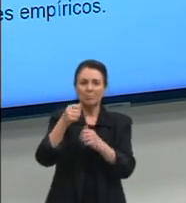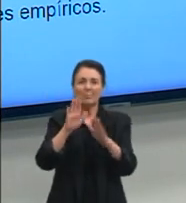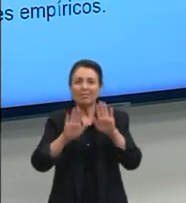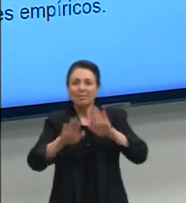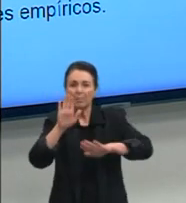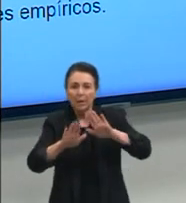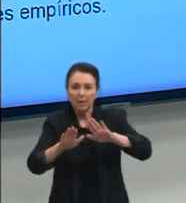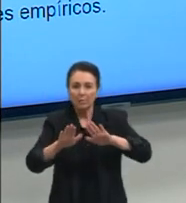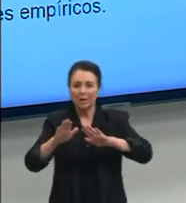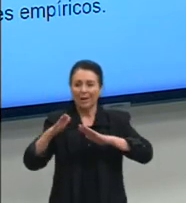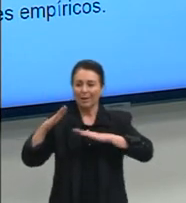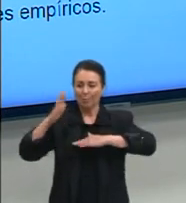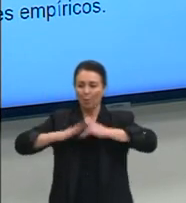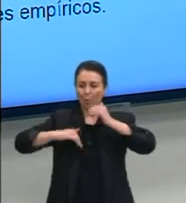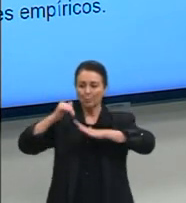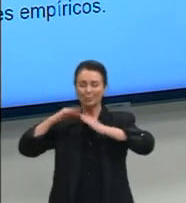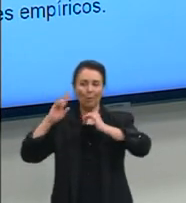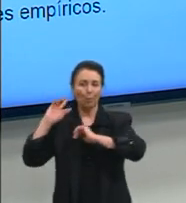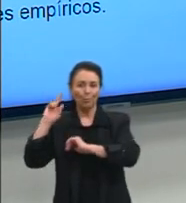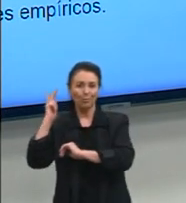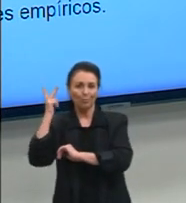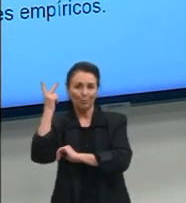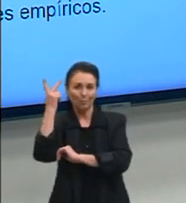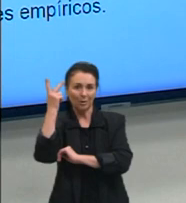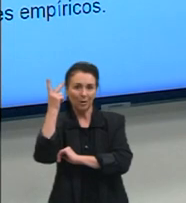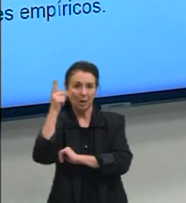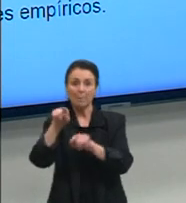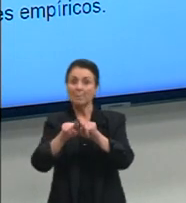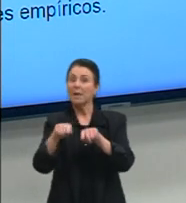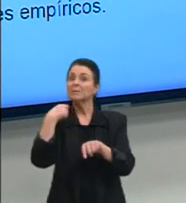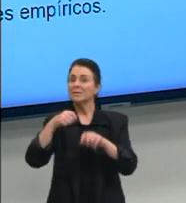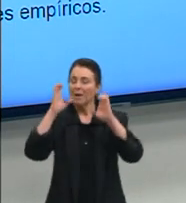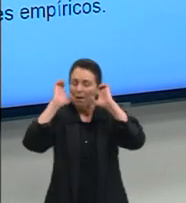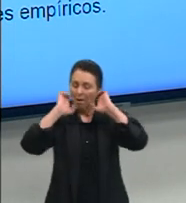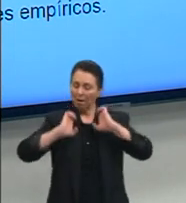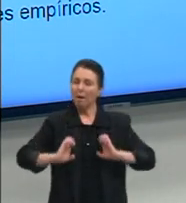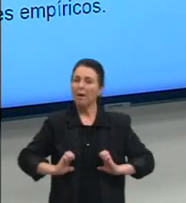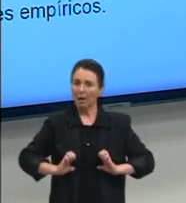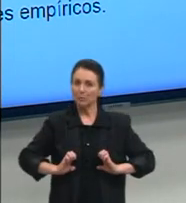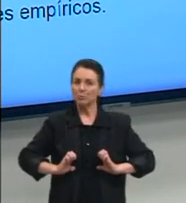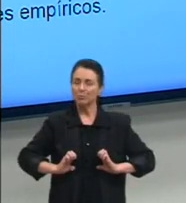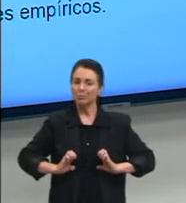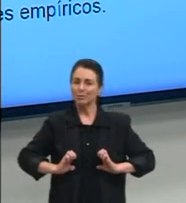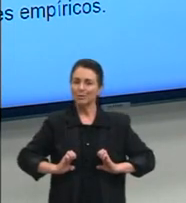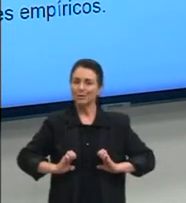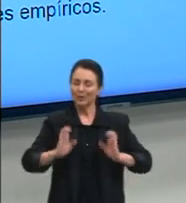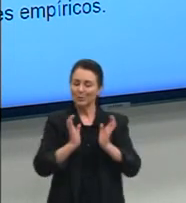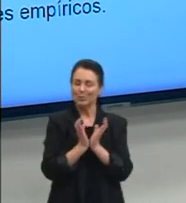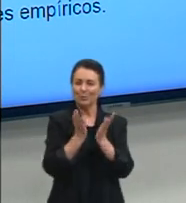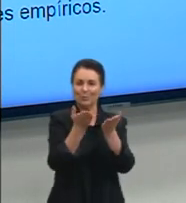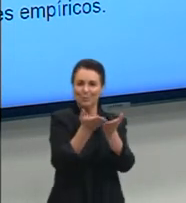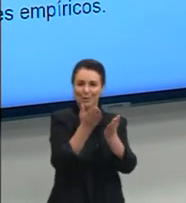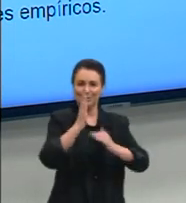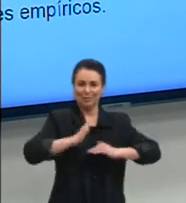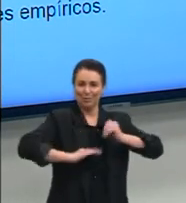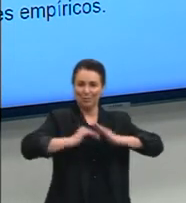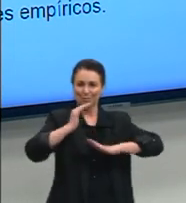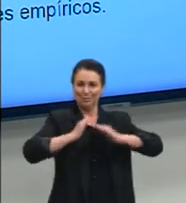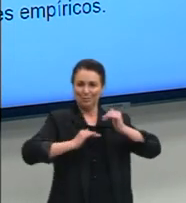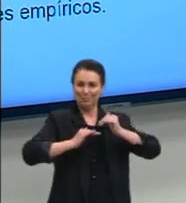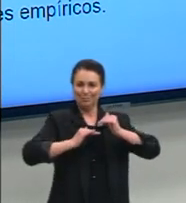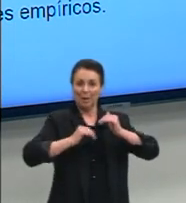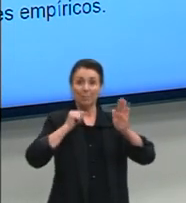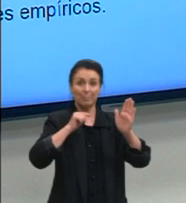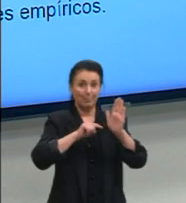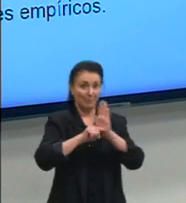ele é uma construção histórica mas desde que ele seja ético e desde que Contemple o coletivo Voltando à